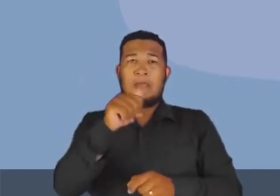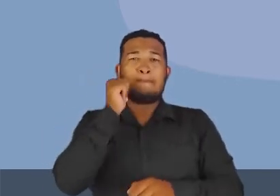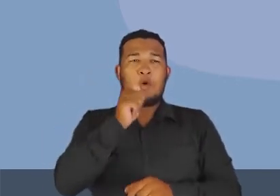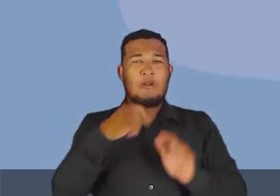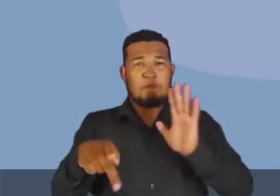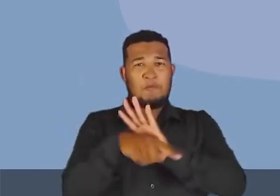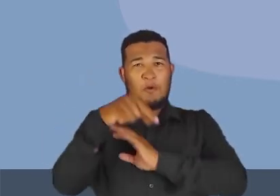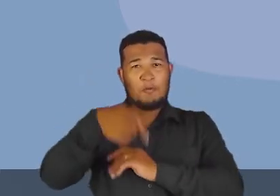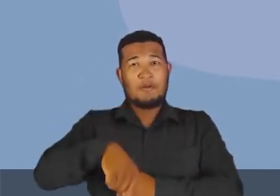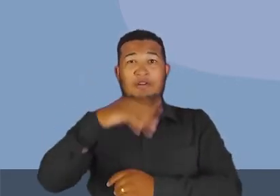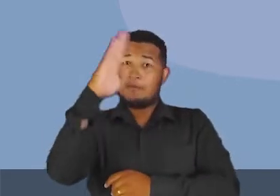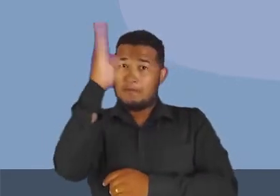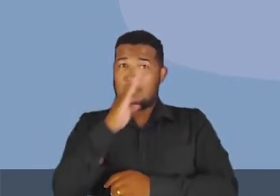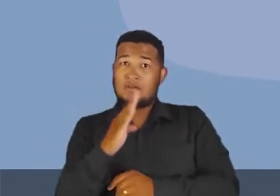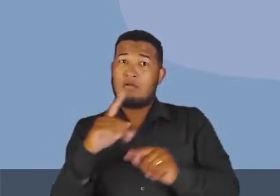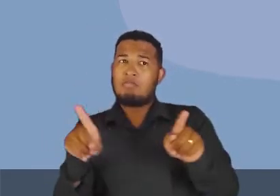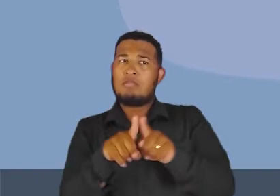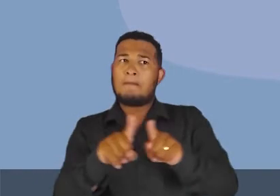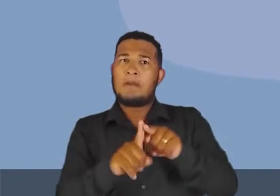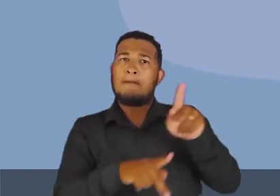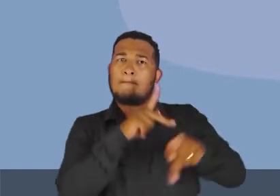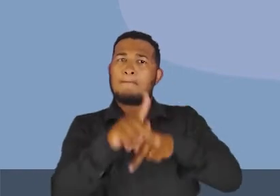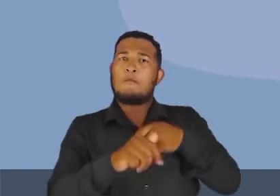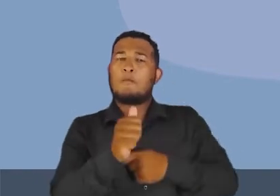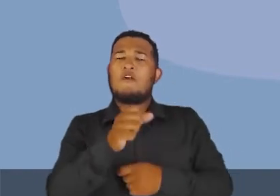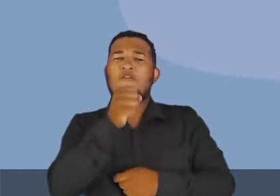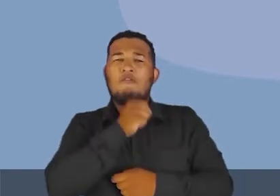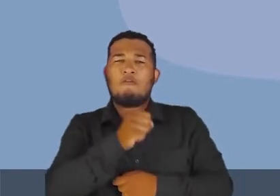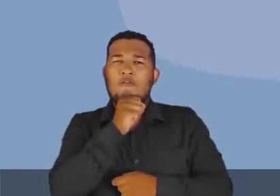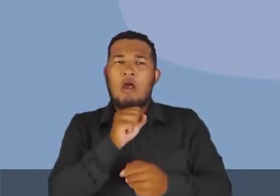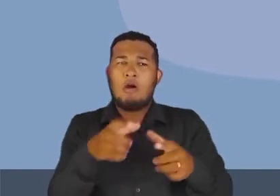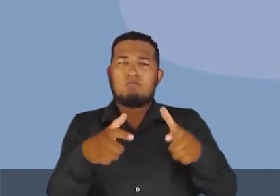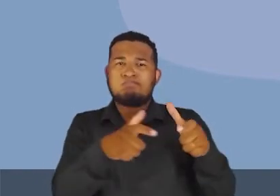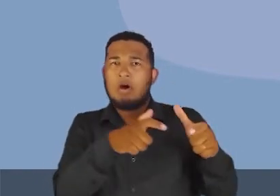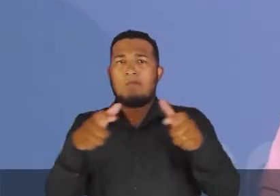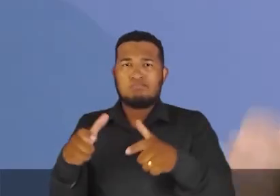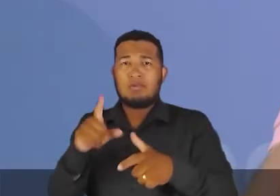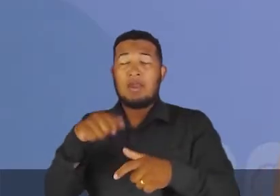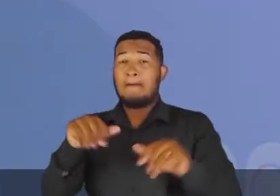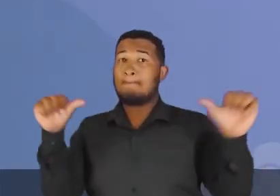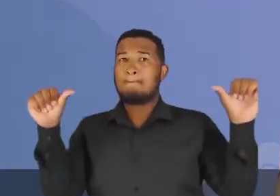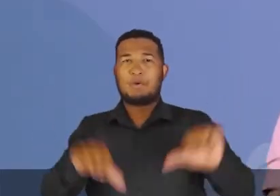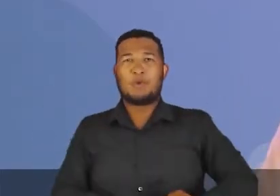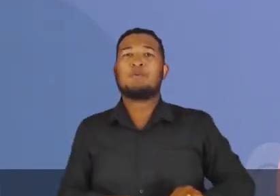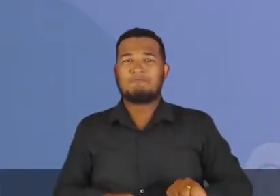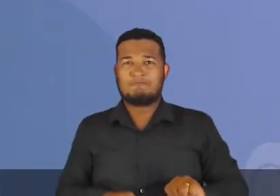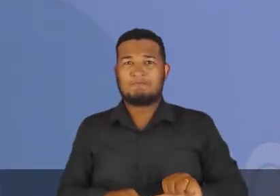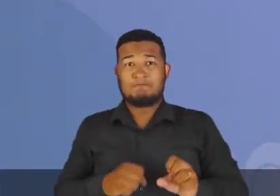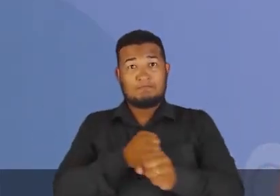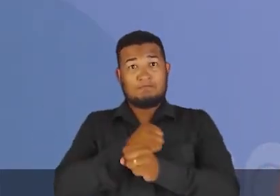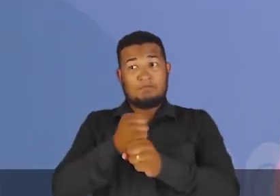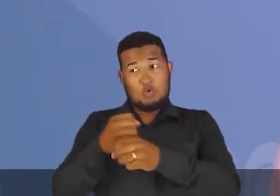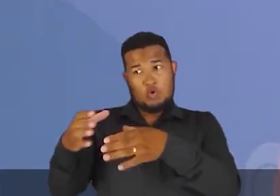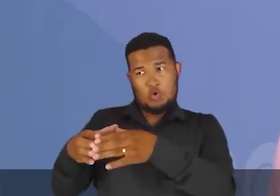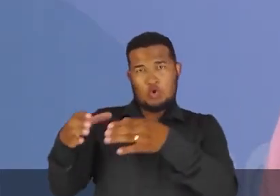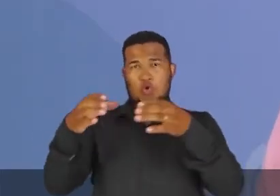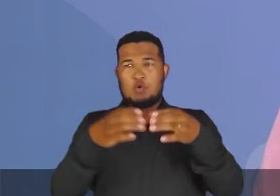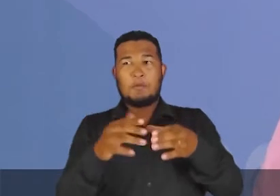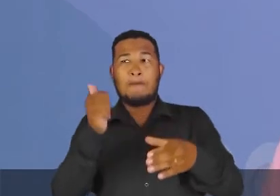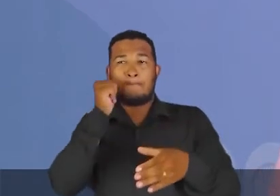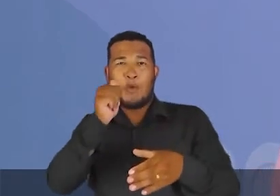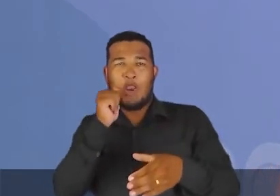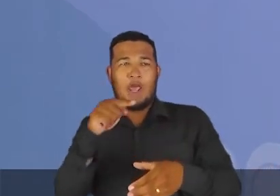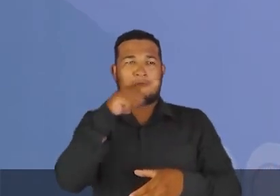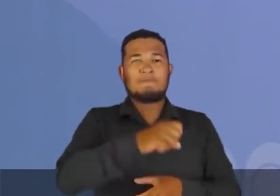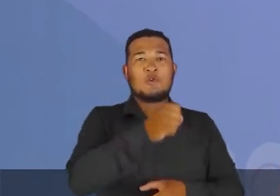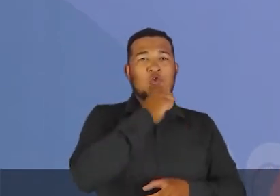mulheres brasileiras e da população idosa brasileira é ainda pior. Nesses dois grupos, a gente fala